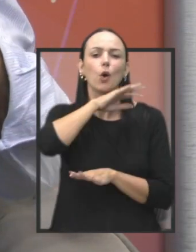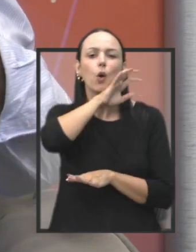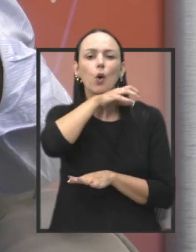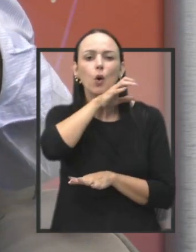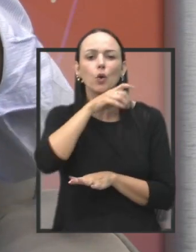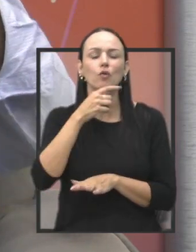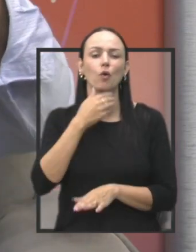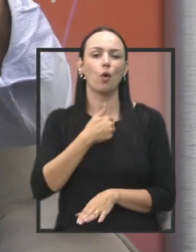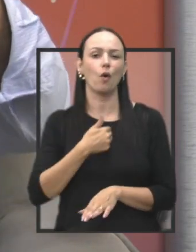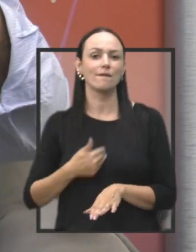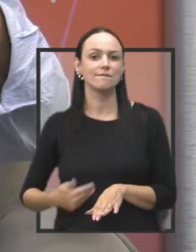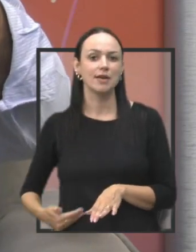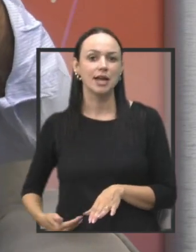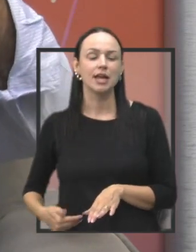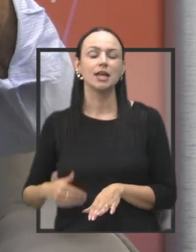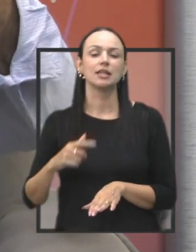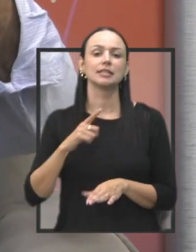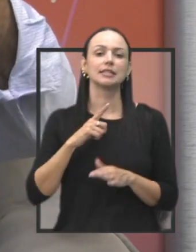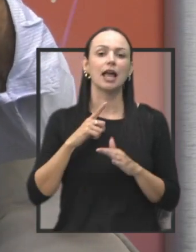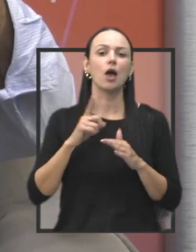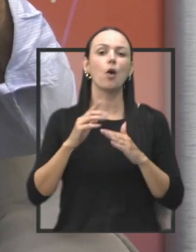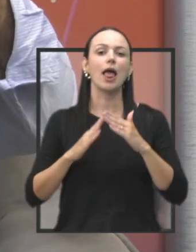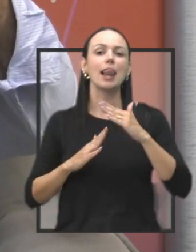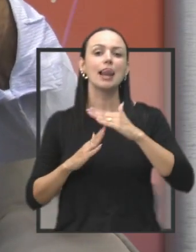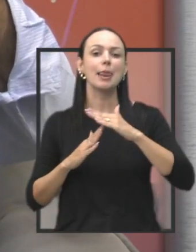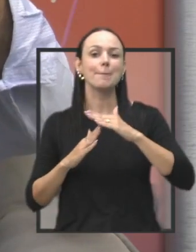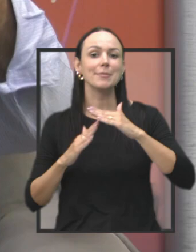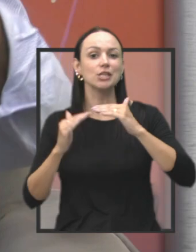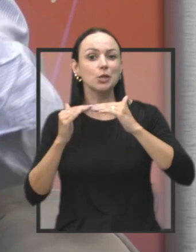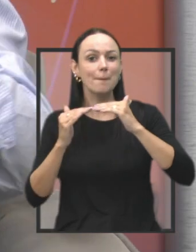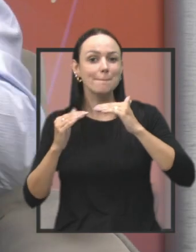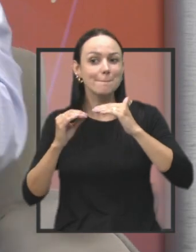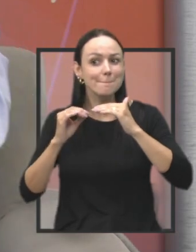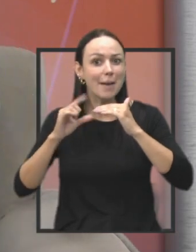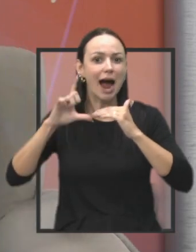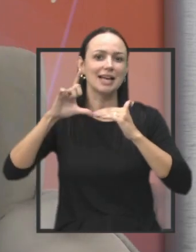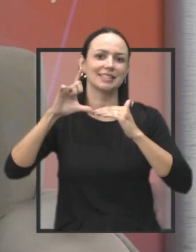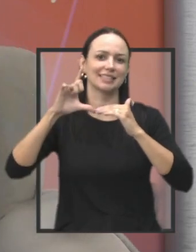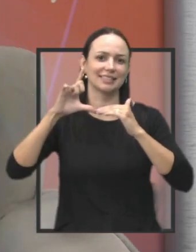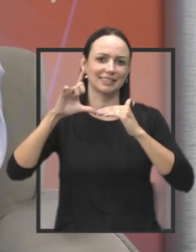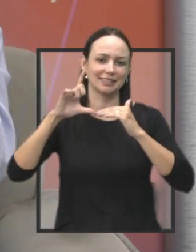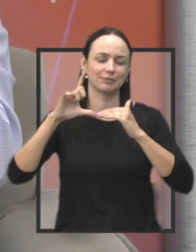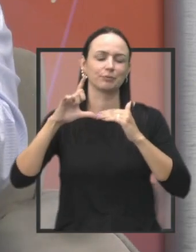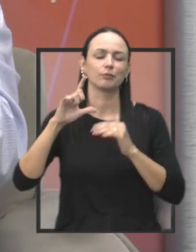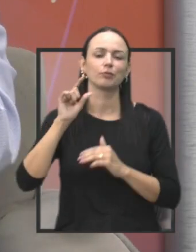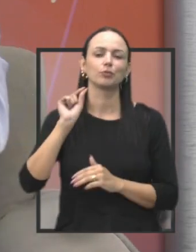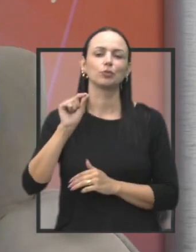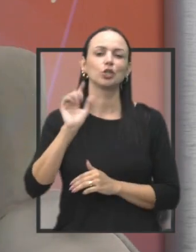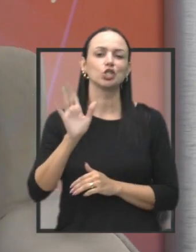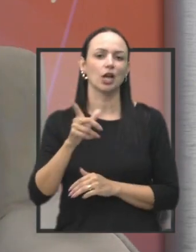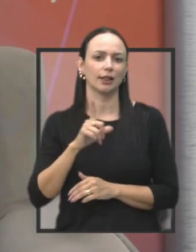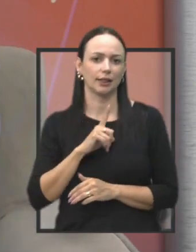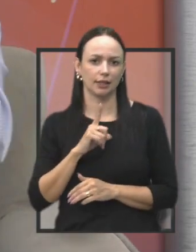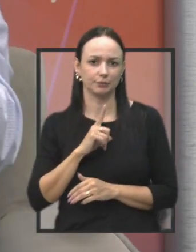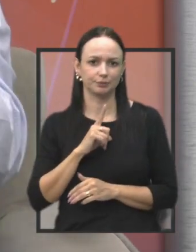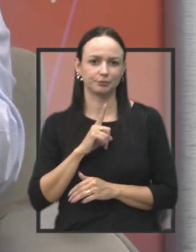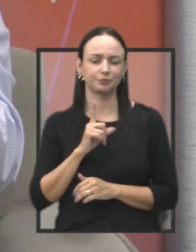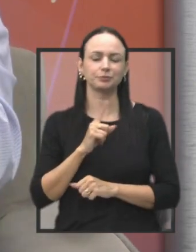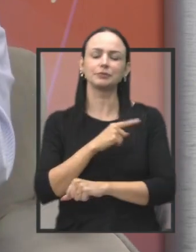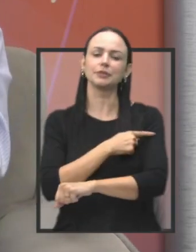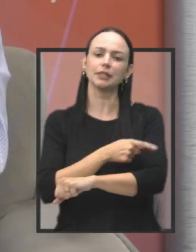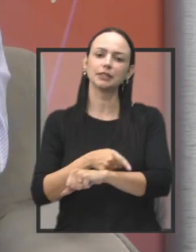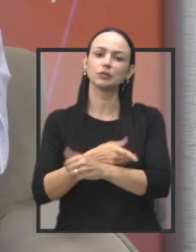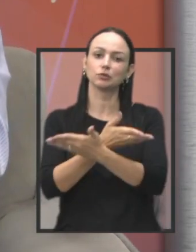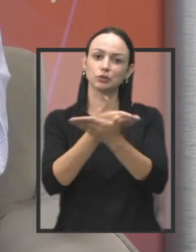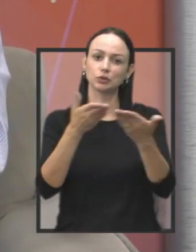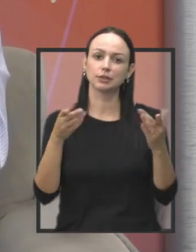governo federal estava aumentando o limite das informações. Porque o que já acontece, Danilo e a todos